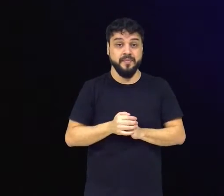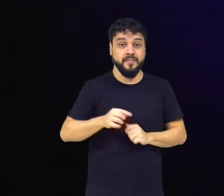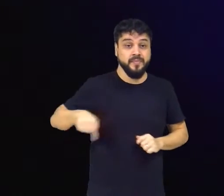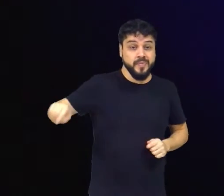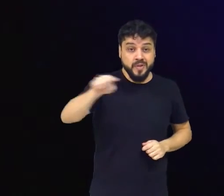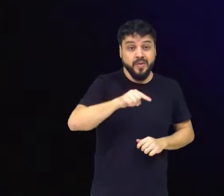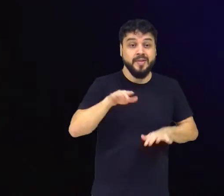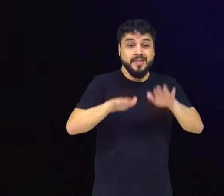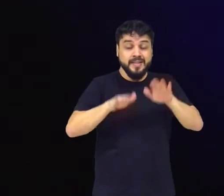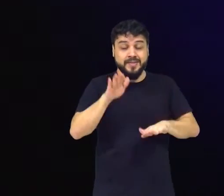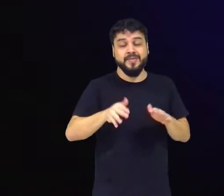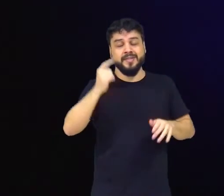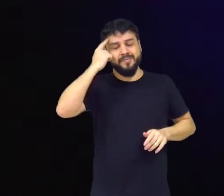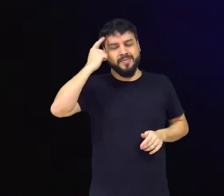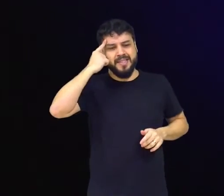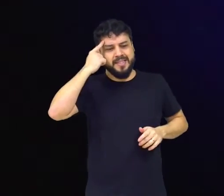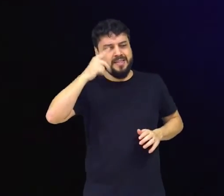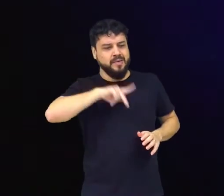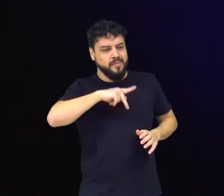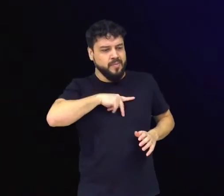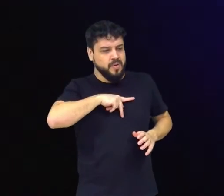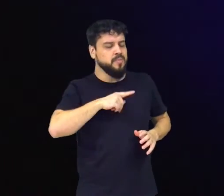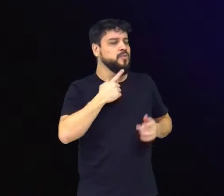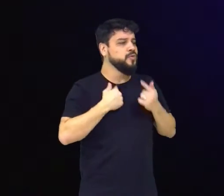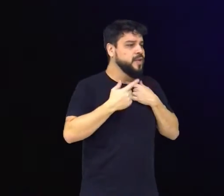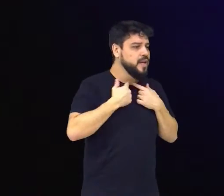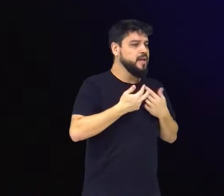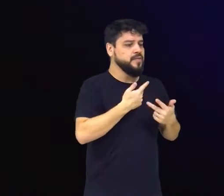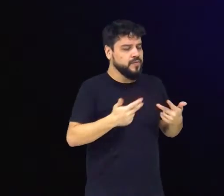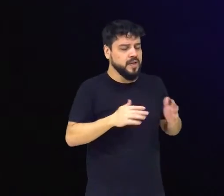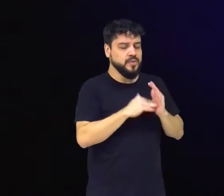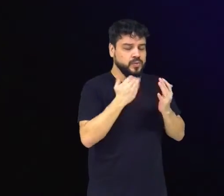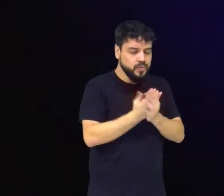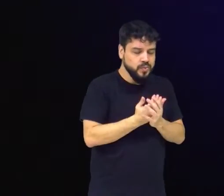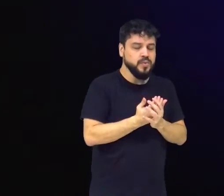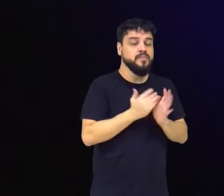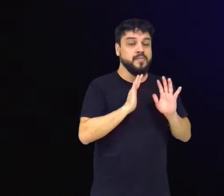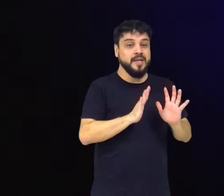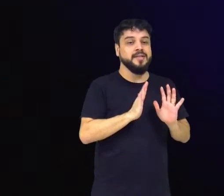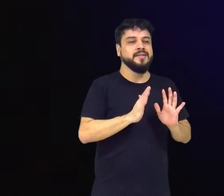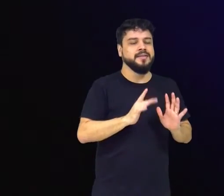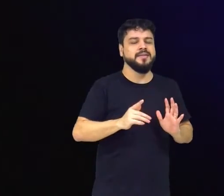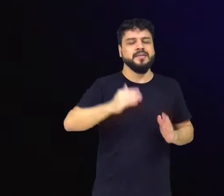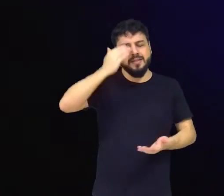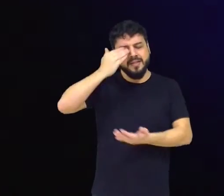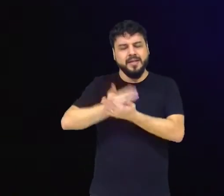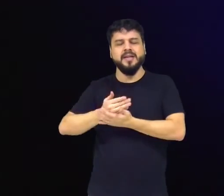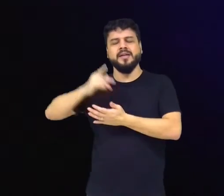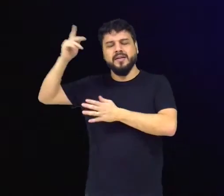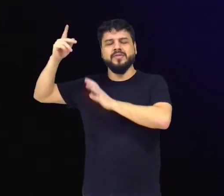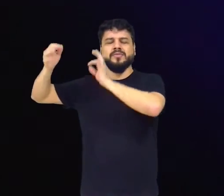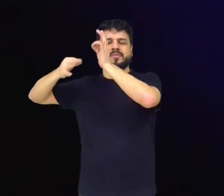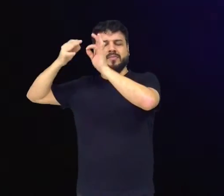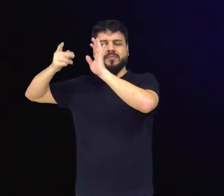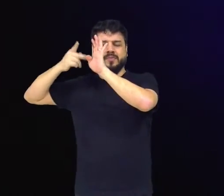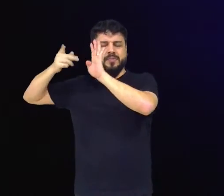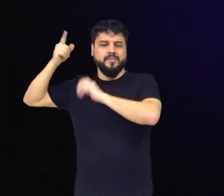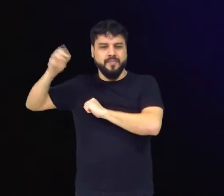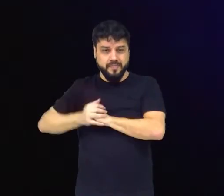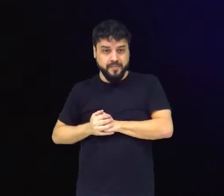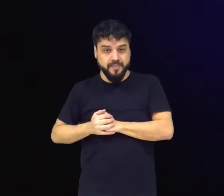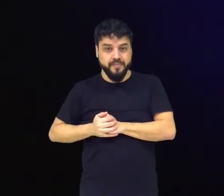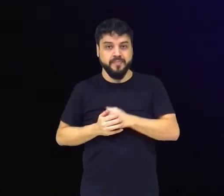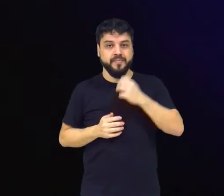sua vida e planos, mas Deus é eterno. Olha os versos 7 e 8 de Isaías 40. Seca-se a erva e cai a